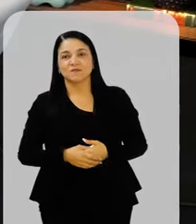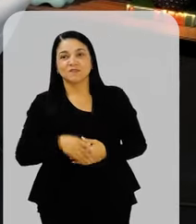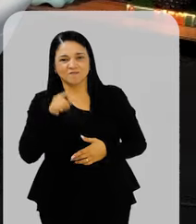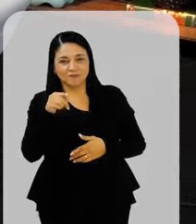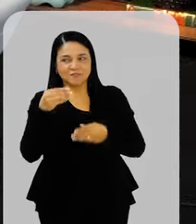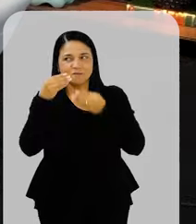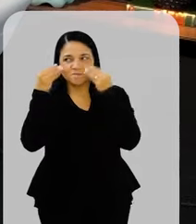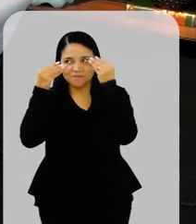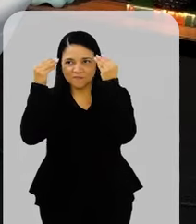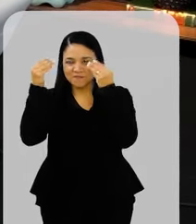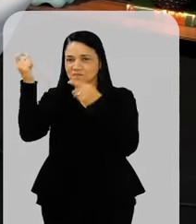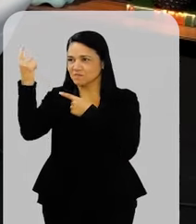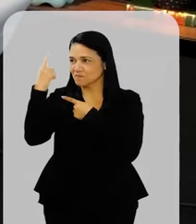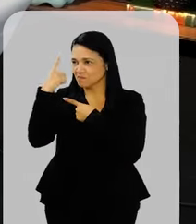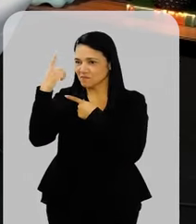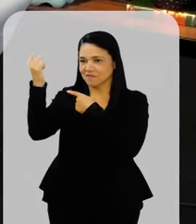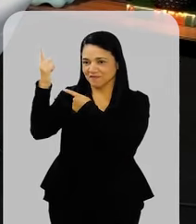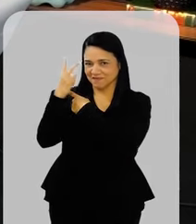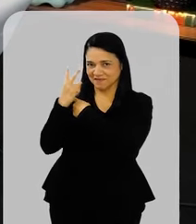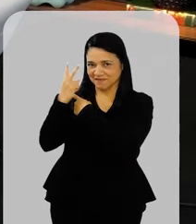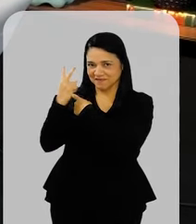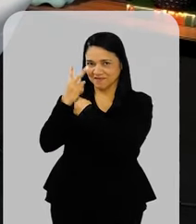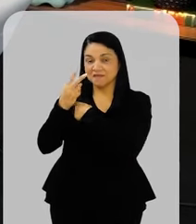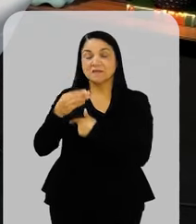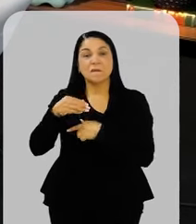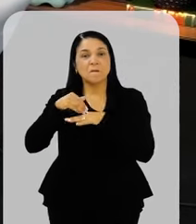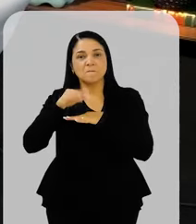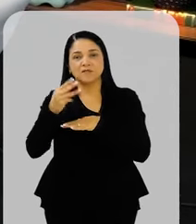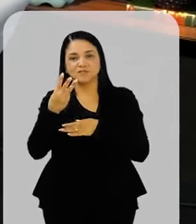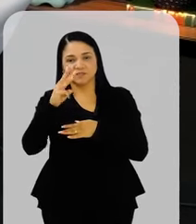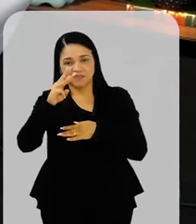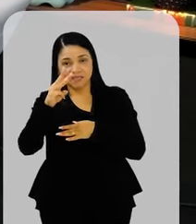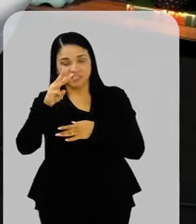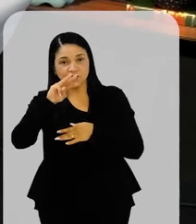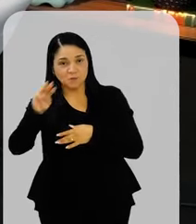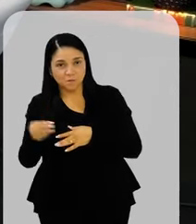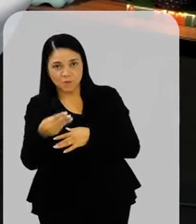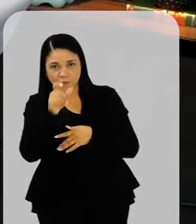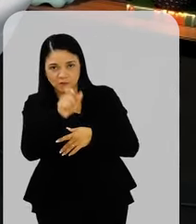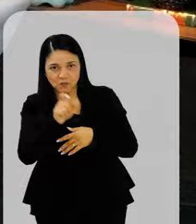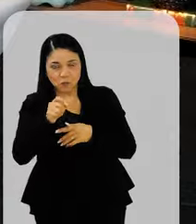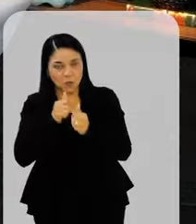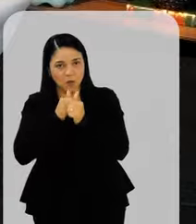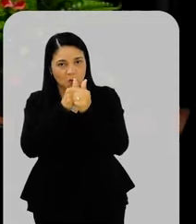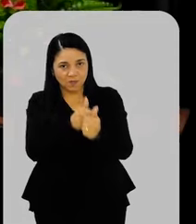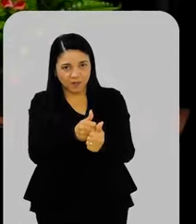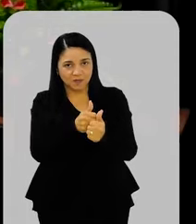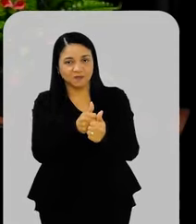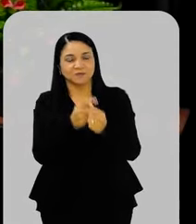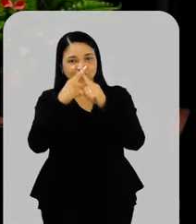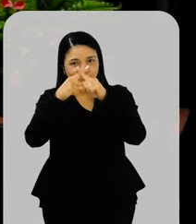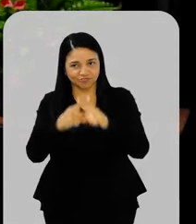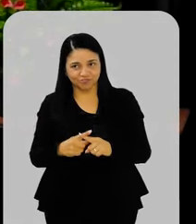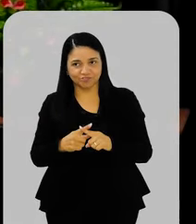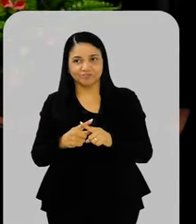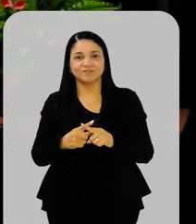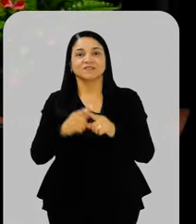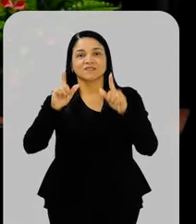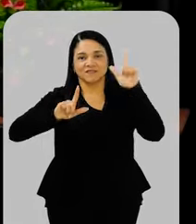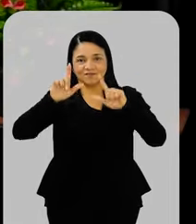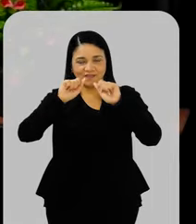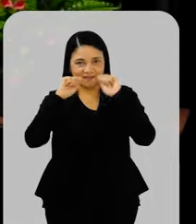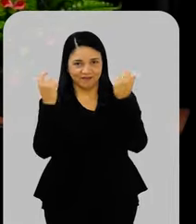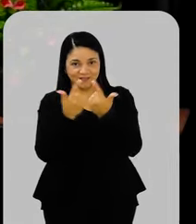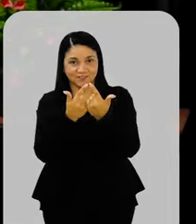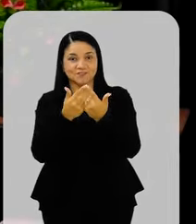bom. E você passando protetor solar. Né? Sempre, sempre. Mais de 3 mil pessoas acompanhando simultaneamente esse duelo entre Serrano e América